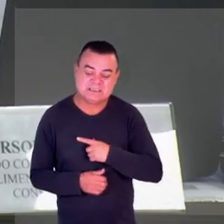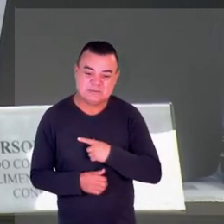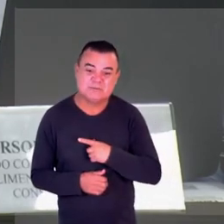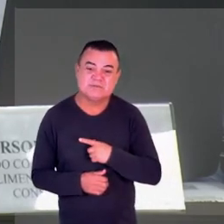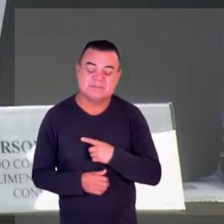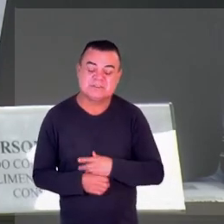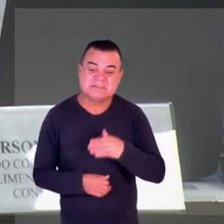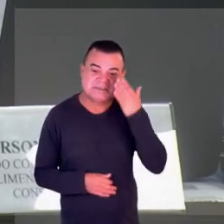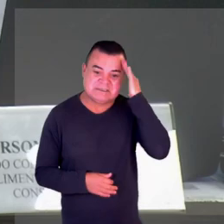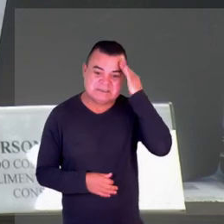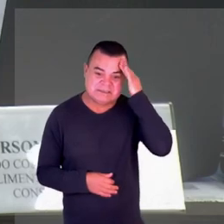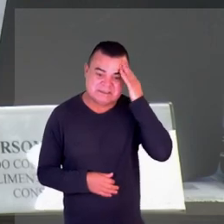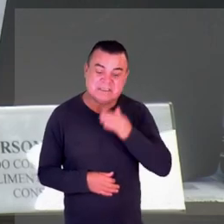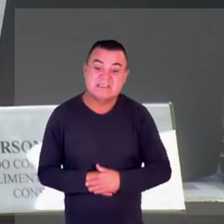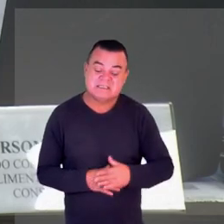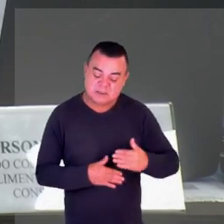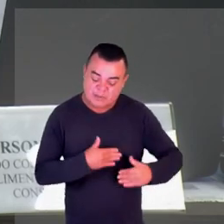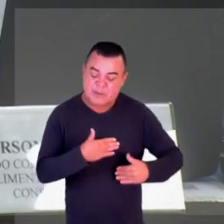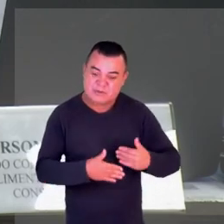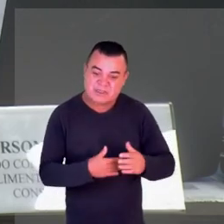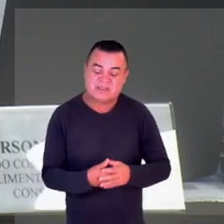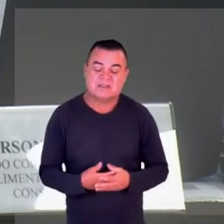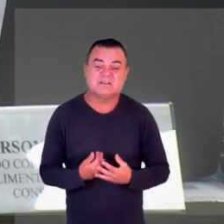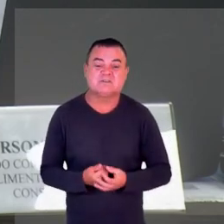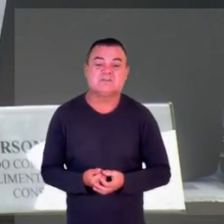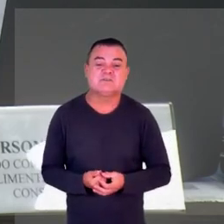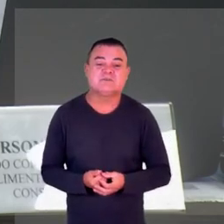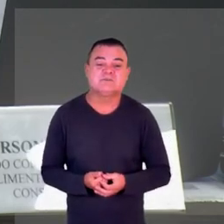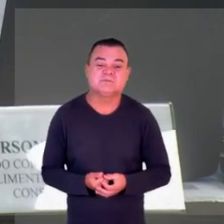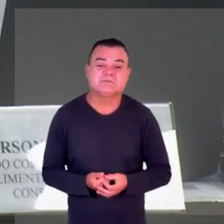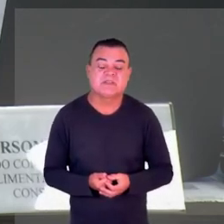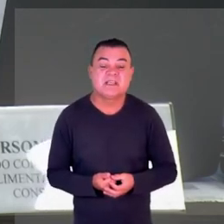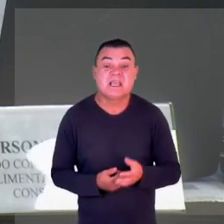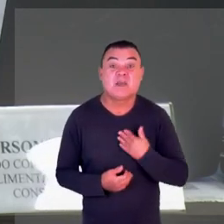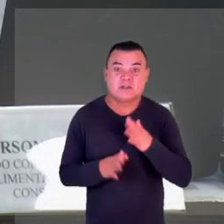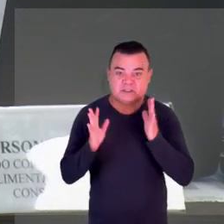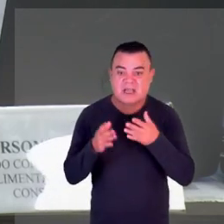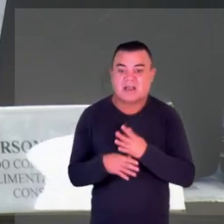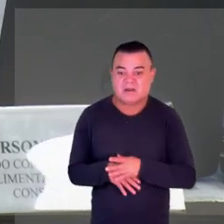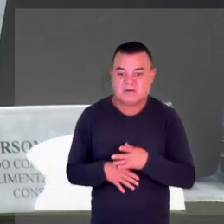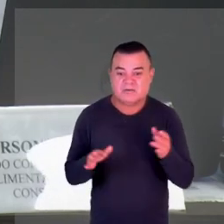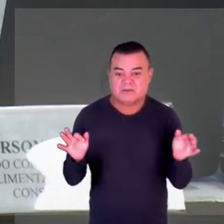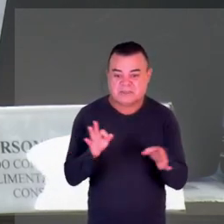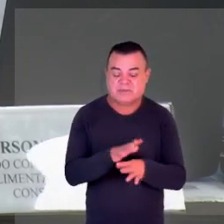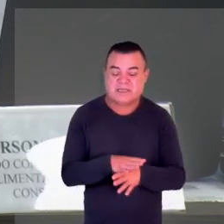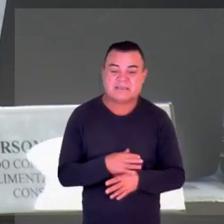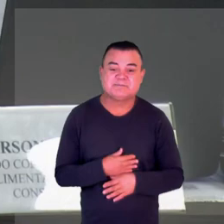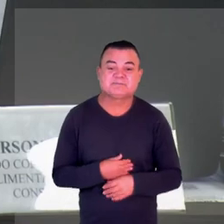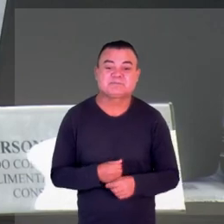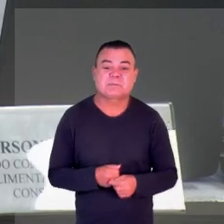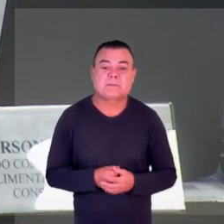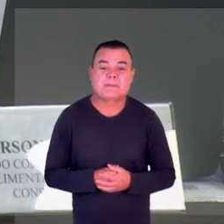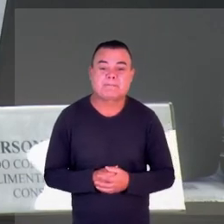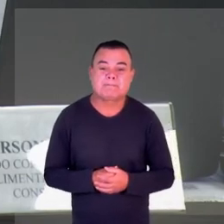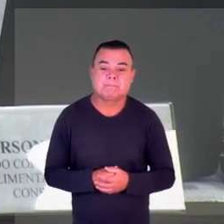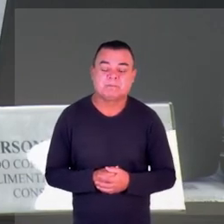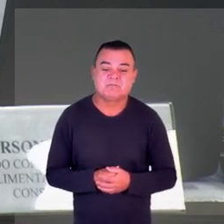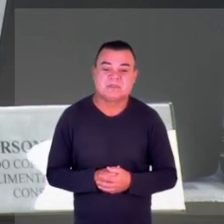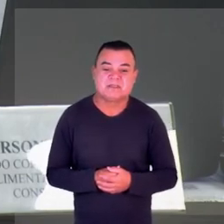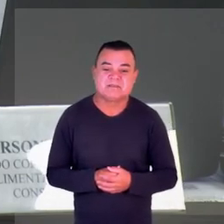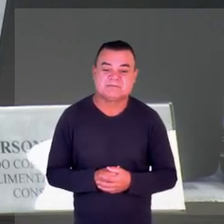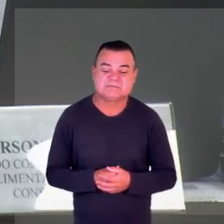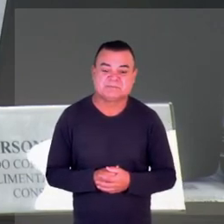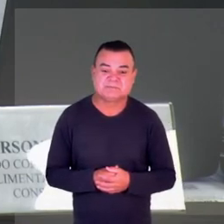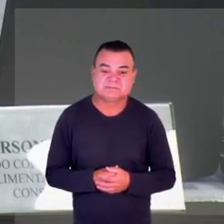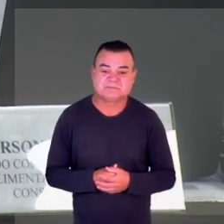entender esse processo como algo E aí eu vou terminar porque eu fiz uma apresentação aqui me eh acabei empolgando